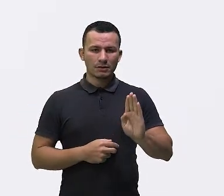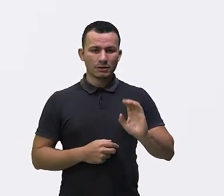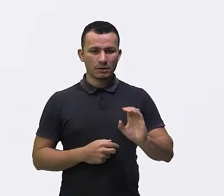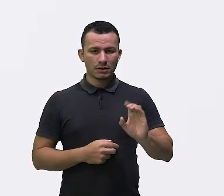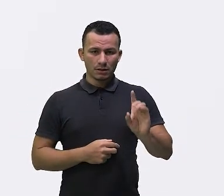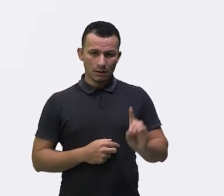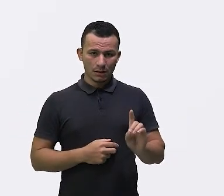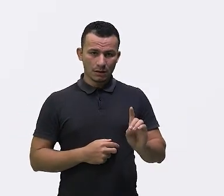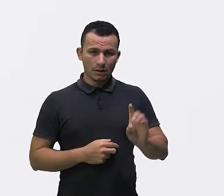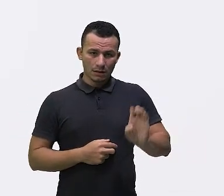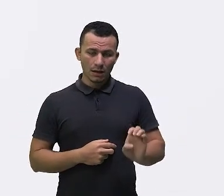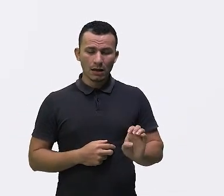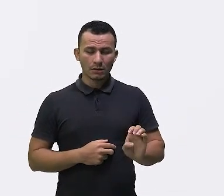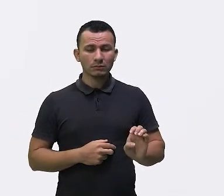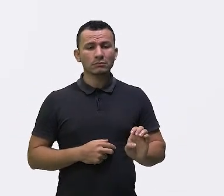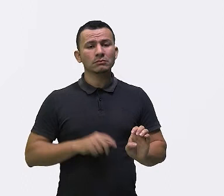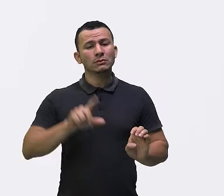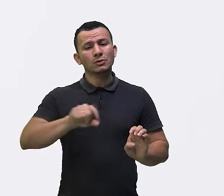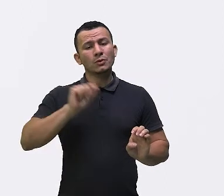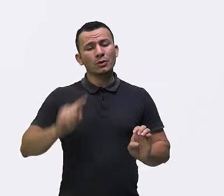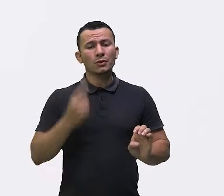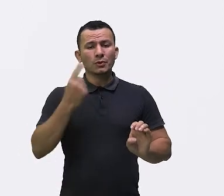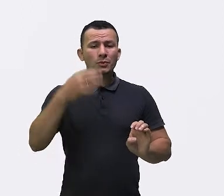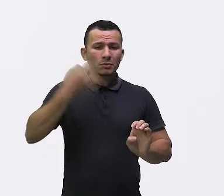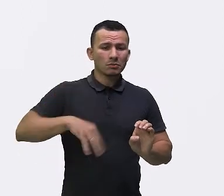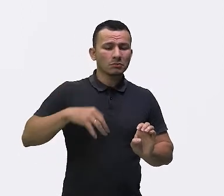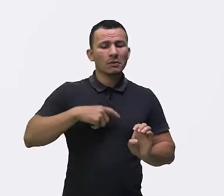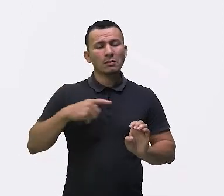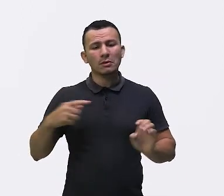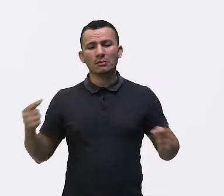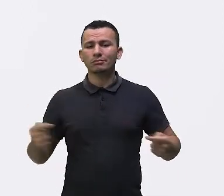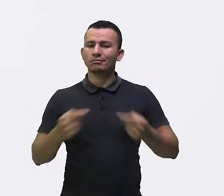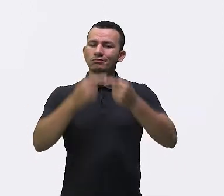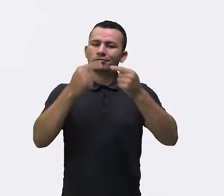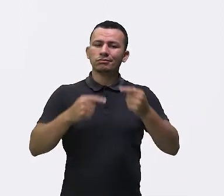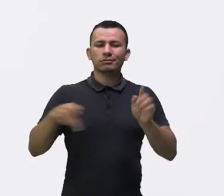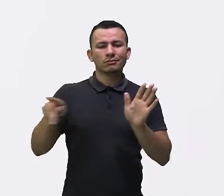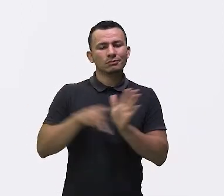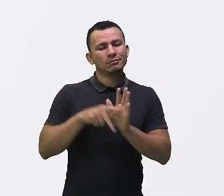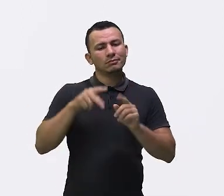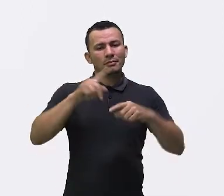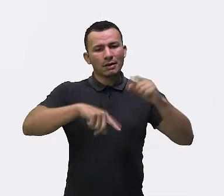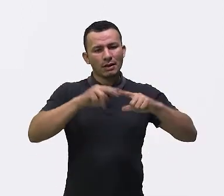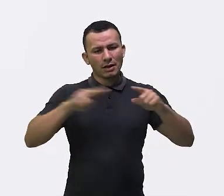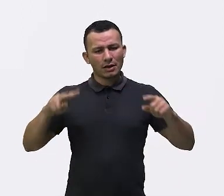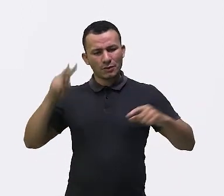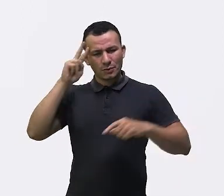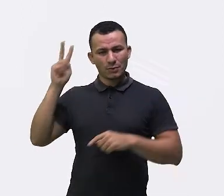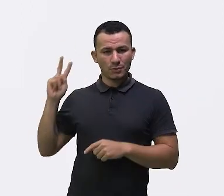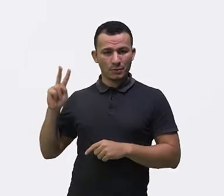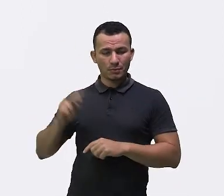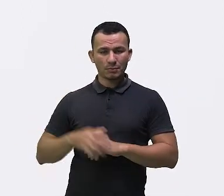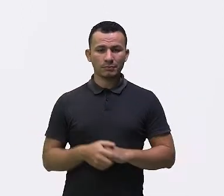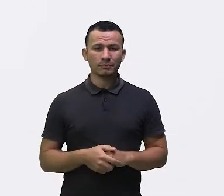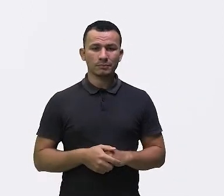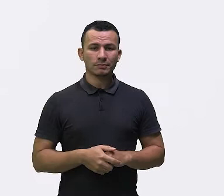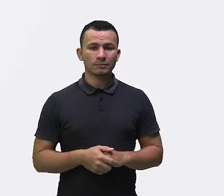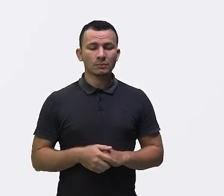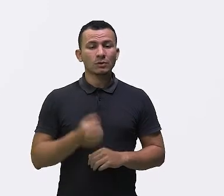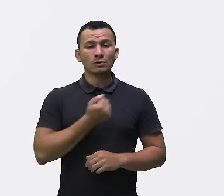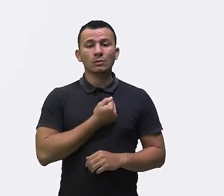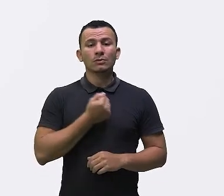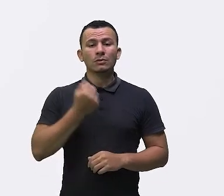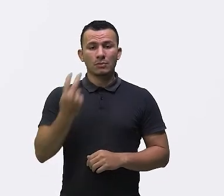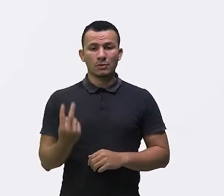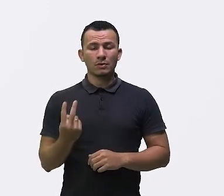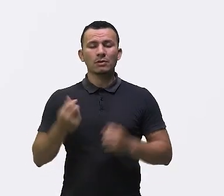B, C, D ou E e marque aquela que corresponde à concepção materialista histórica. A segunda questão